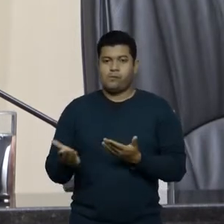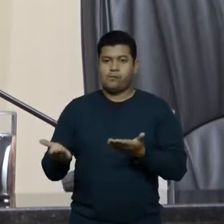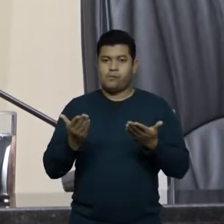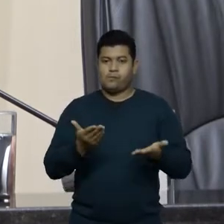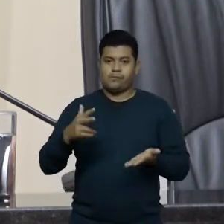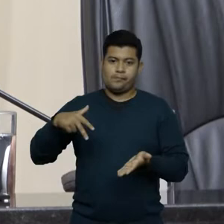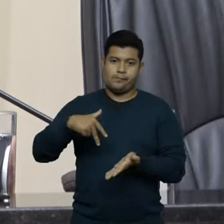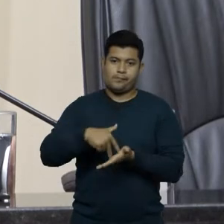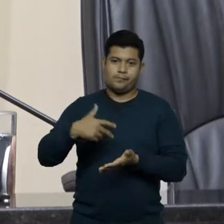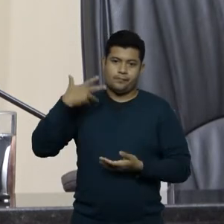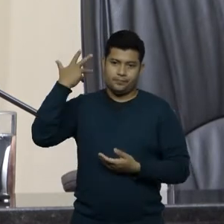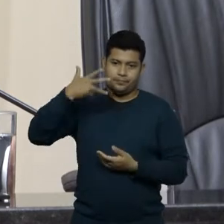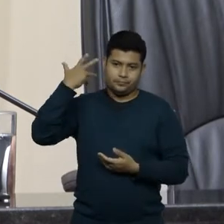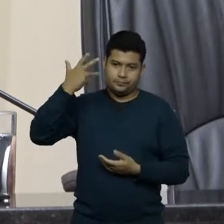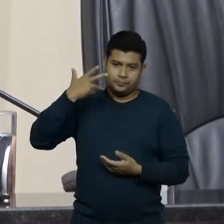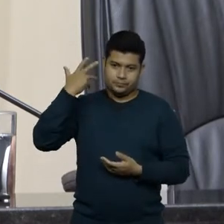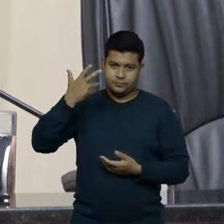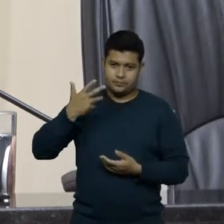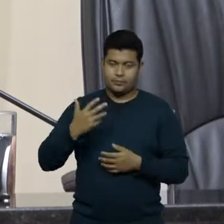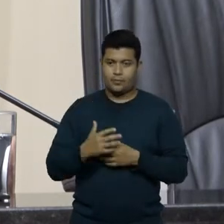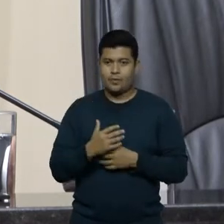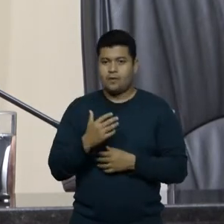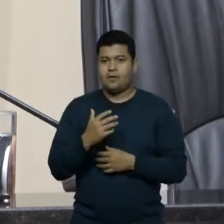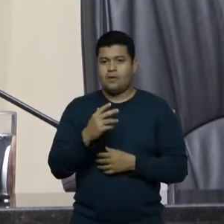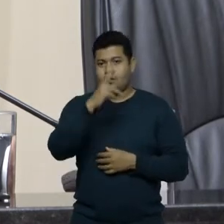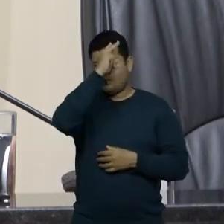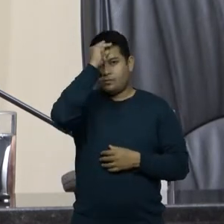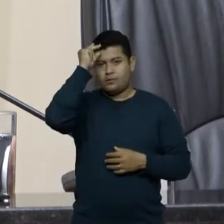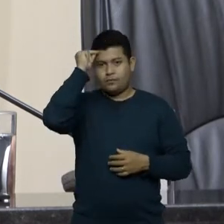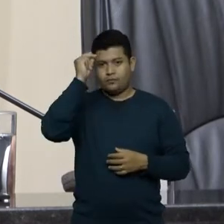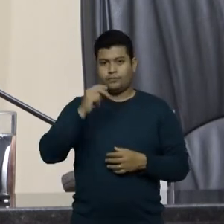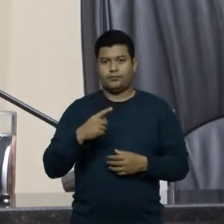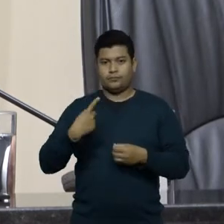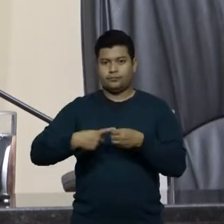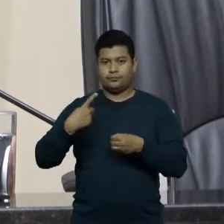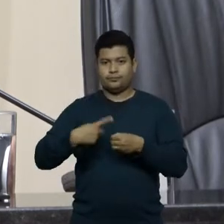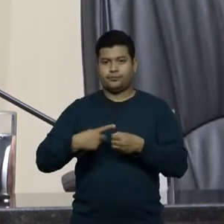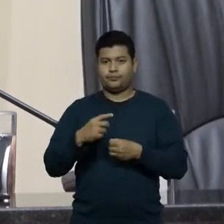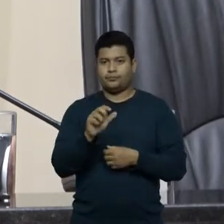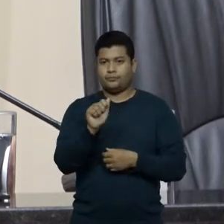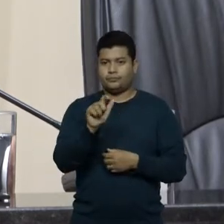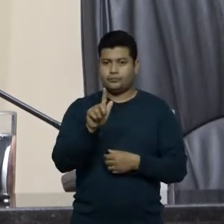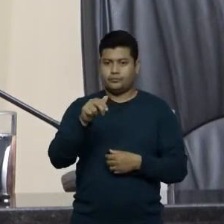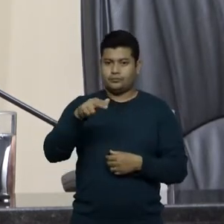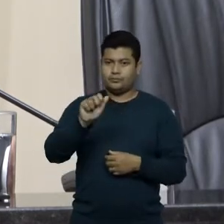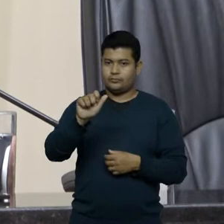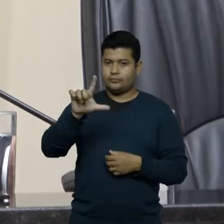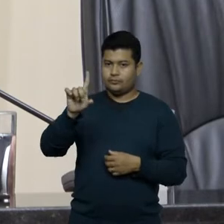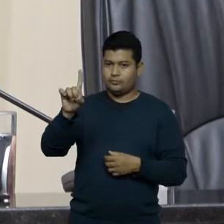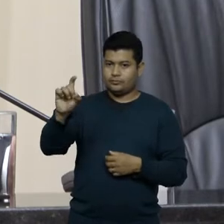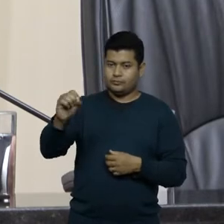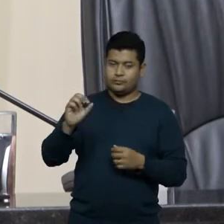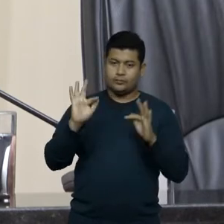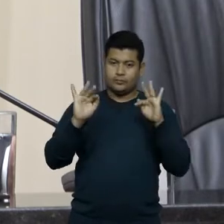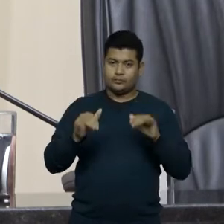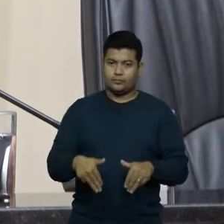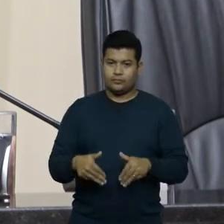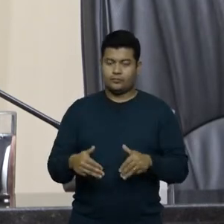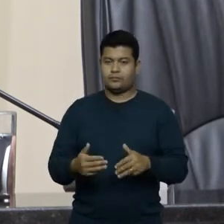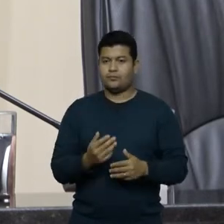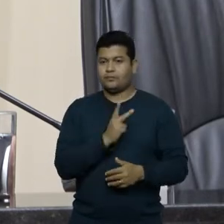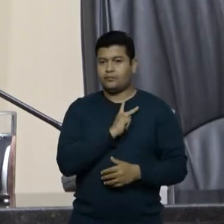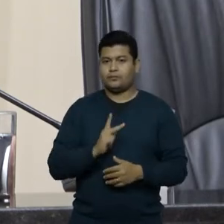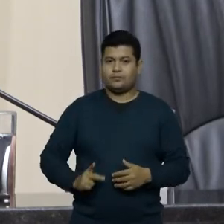esse dízimos e ou prefeito do município de pedras grandes Agnaldo Philips finalizando os Oi